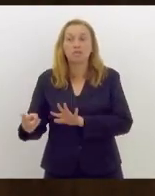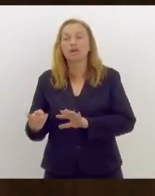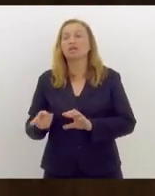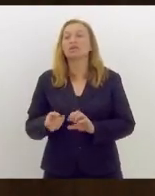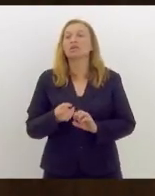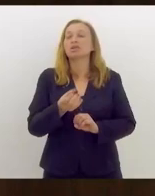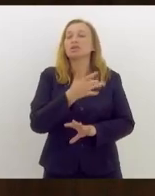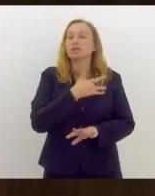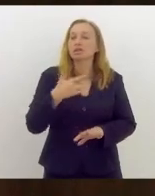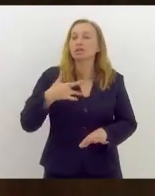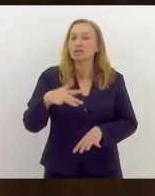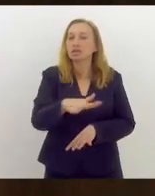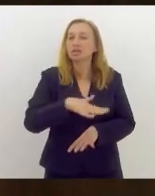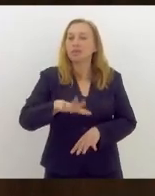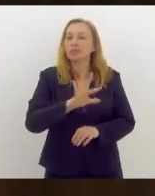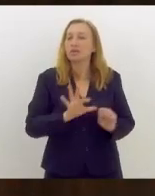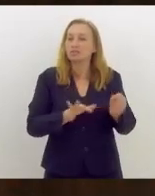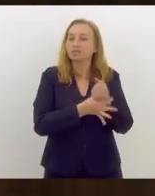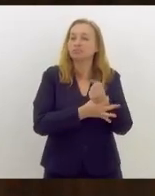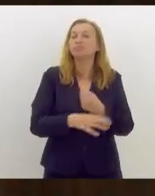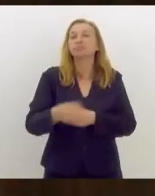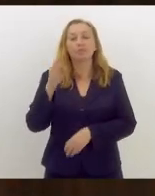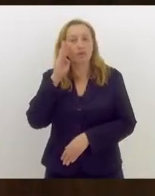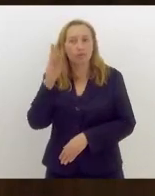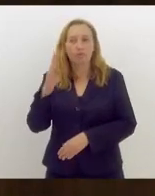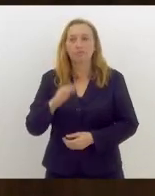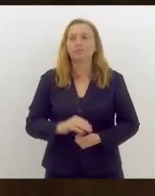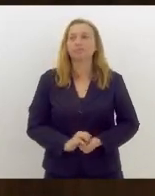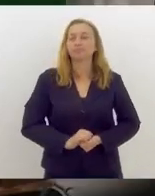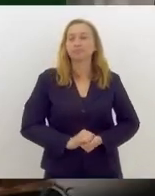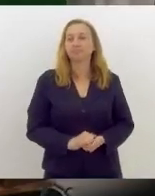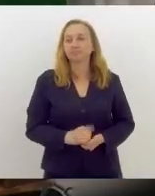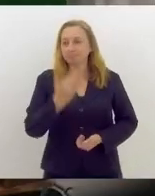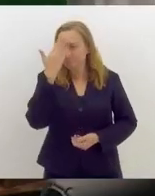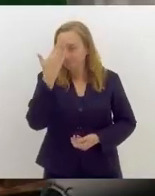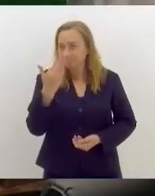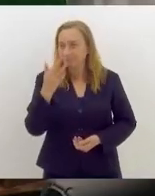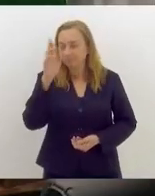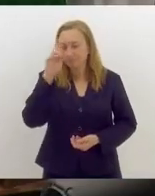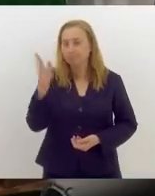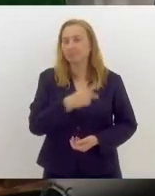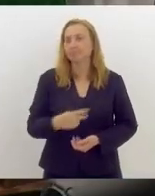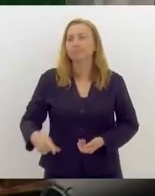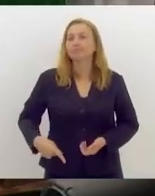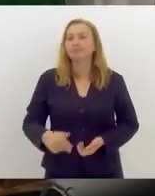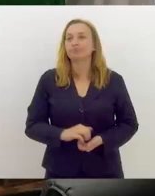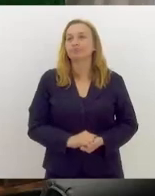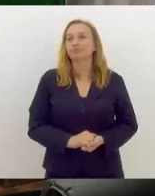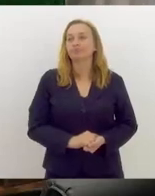saúde para a área de segurança acho fundamental Muito obrigado presidente